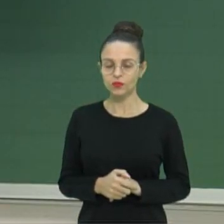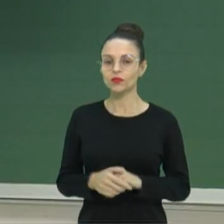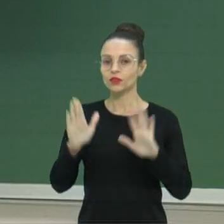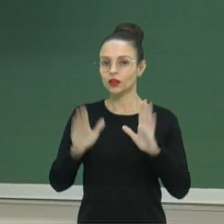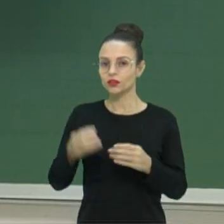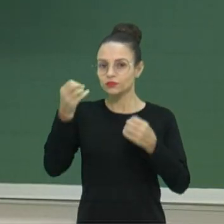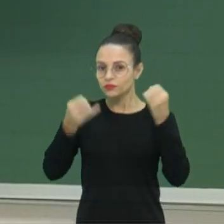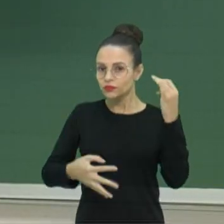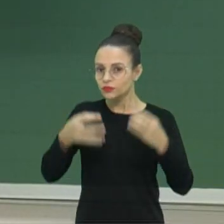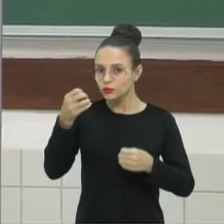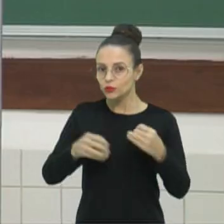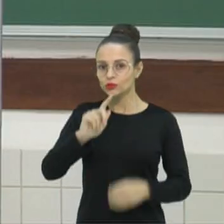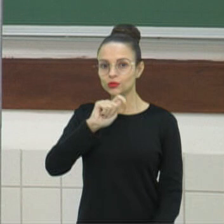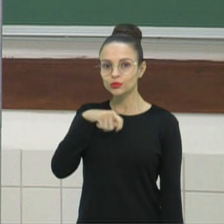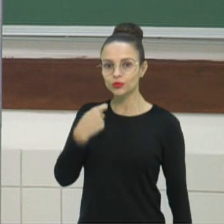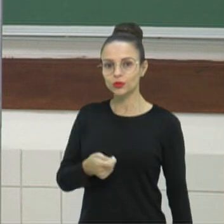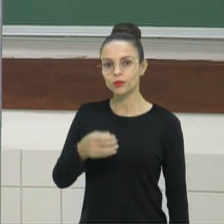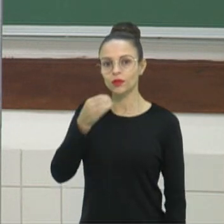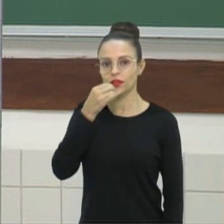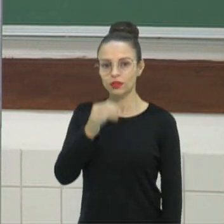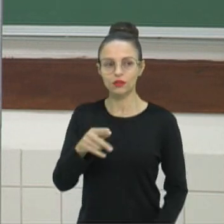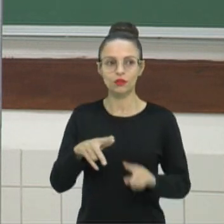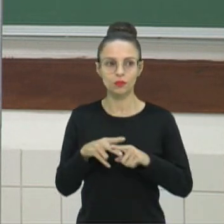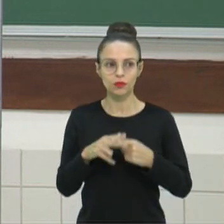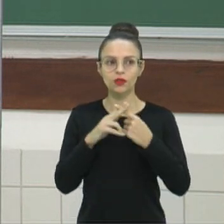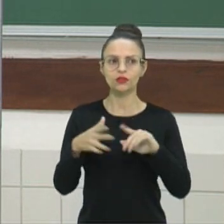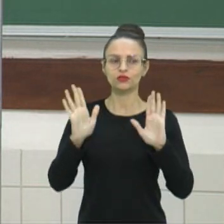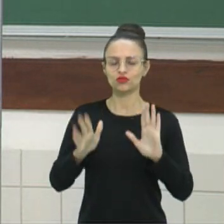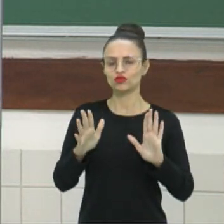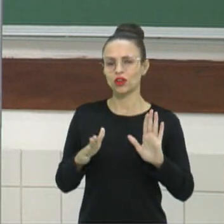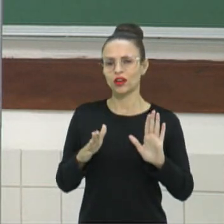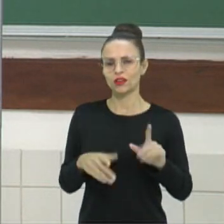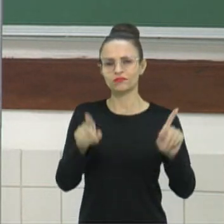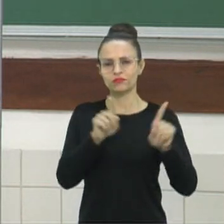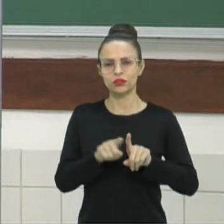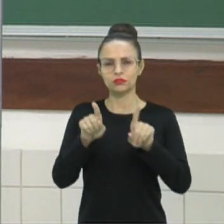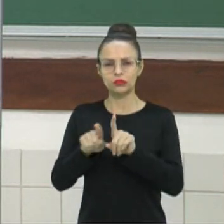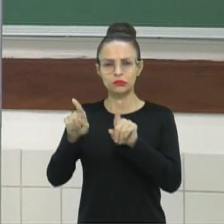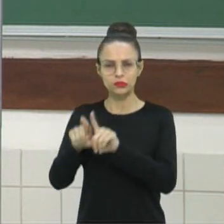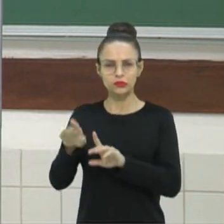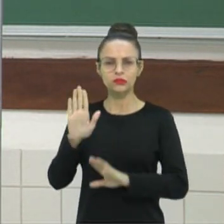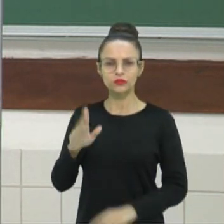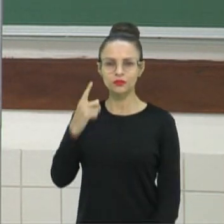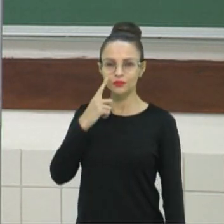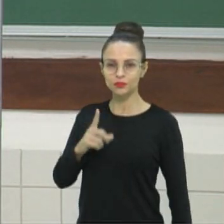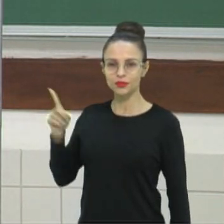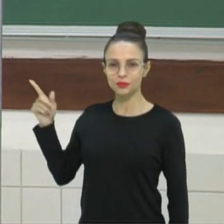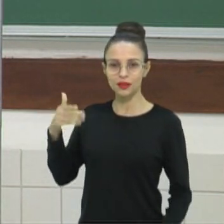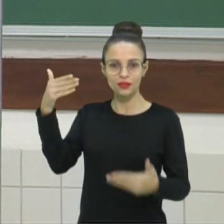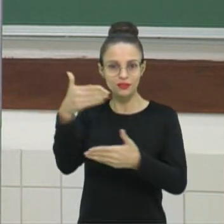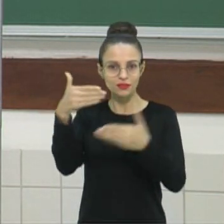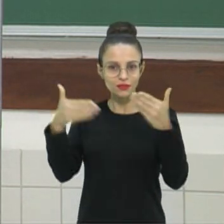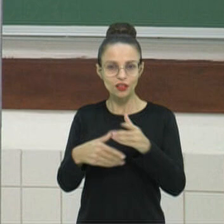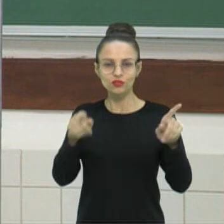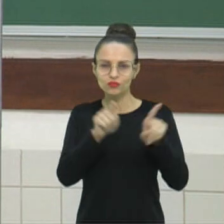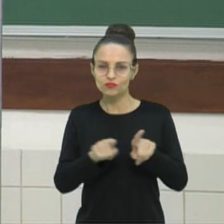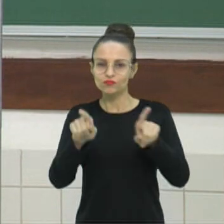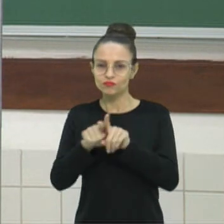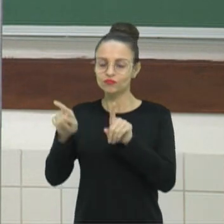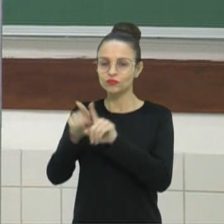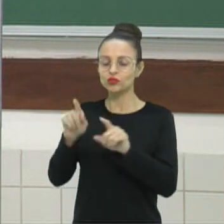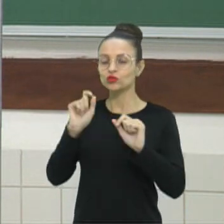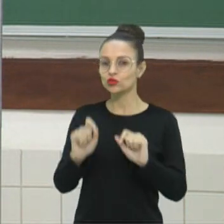falamos sobre energia mecânica aqui já várias vezes, né? Vocês estão percebendo que esse slide, inclusive, ele está se repetindo, nós estamos